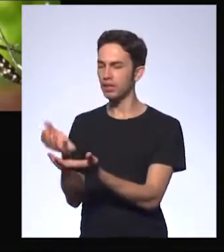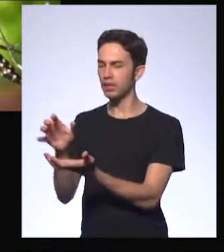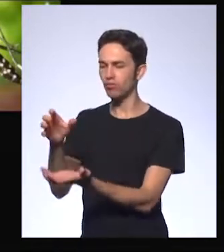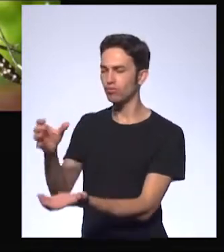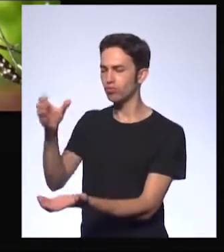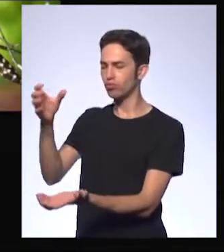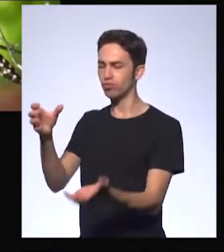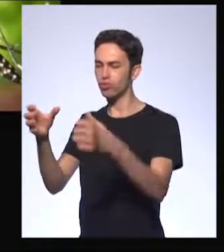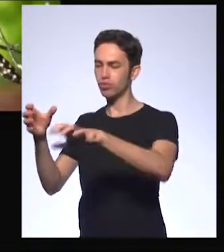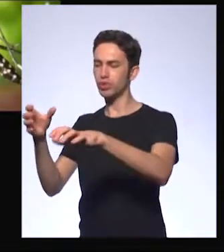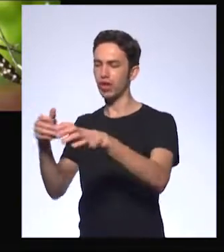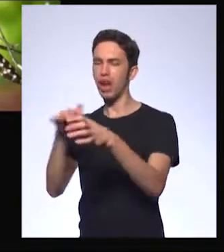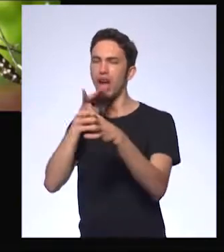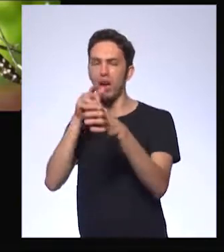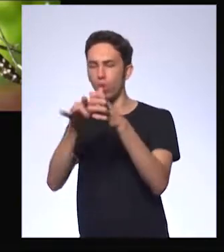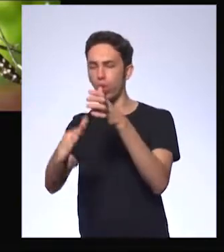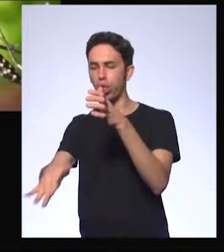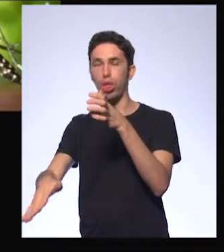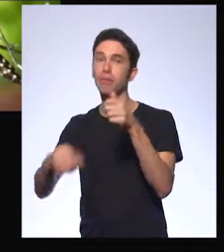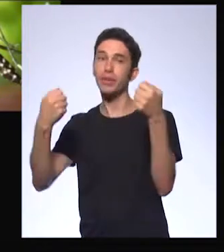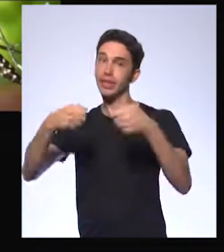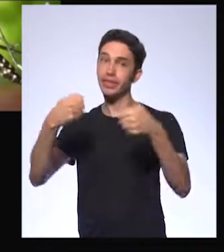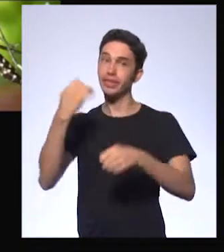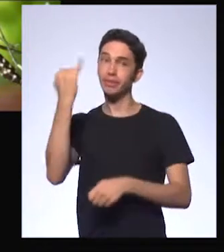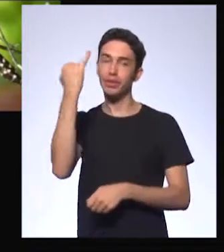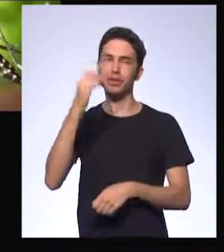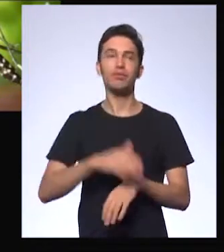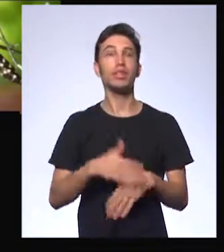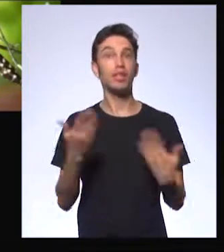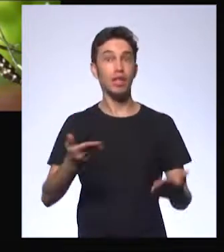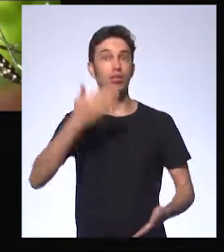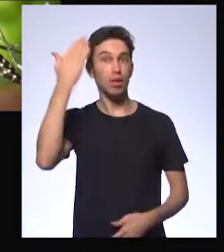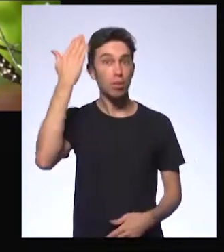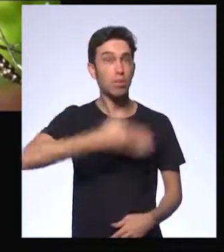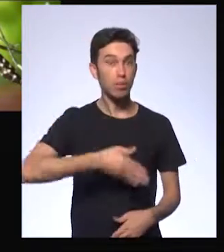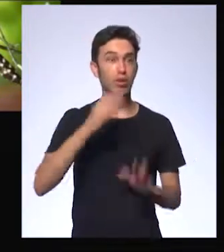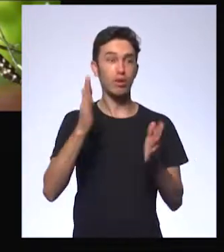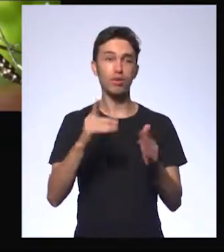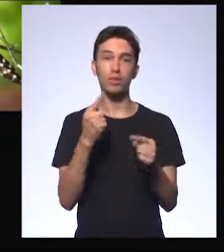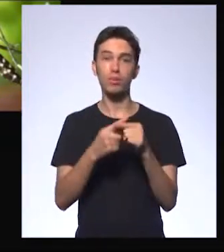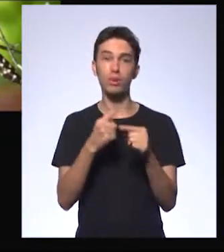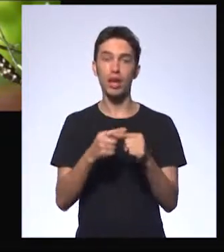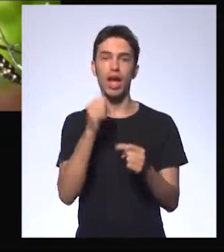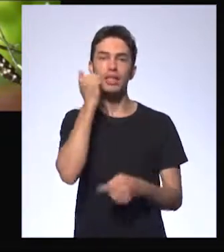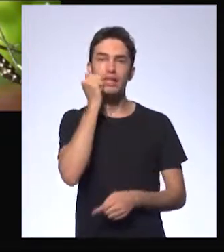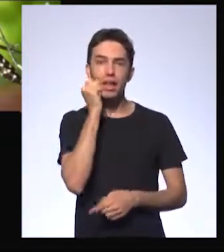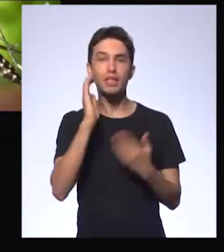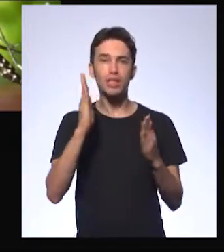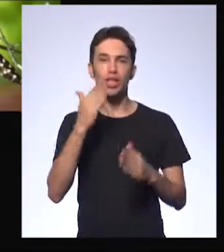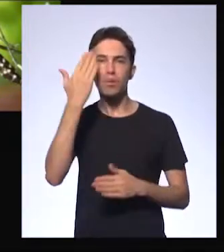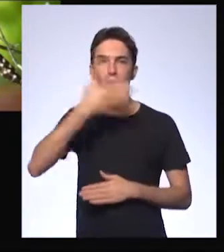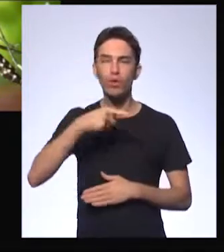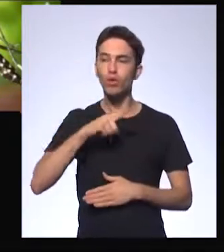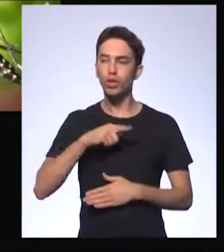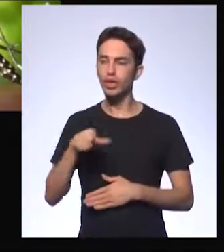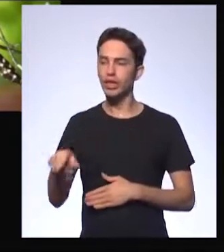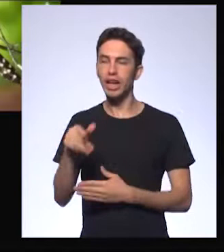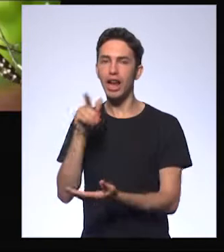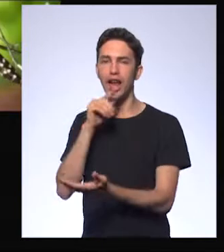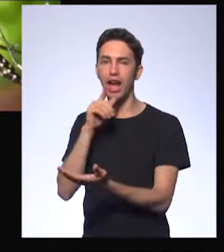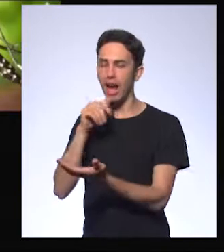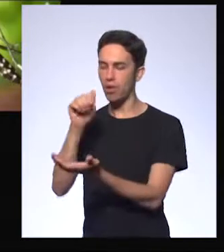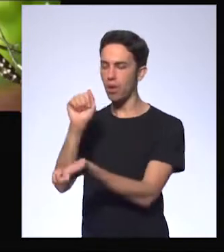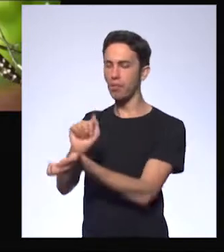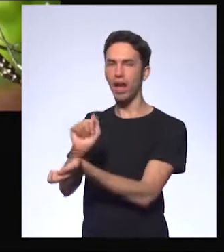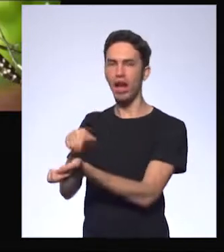a ciência já comprovou que o mosquito da dengue se desenvolve em água parada, não deixando água nos vasinhos